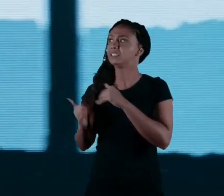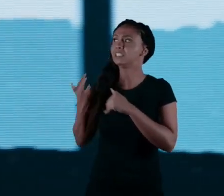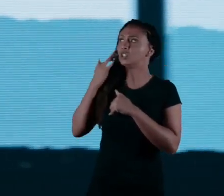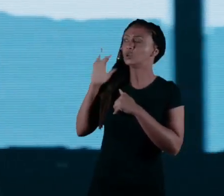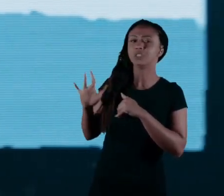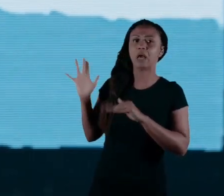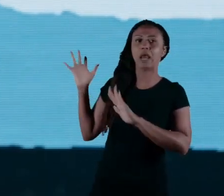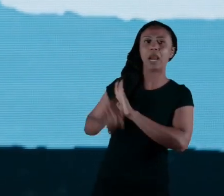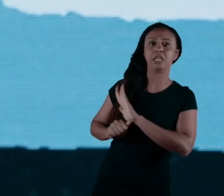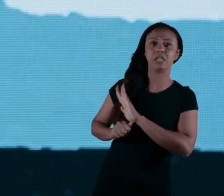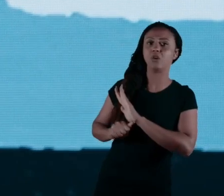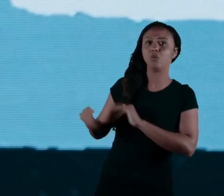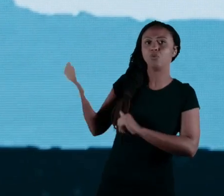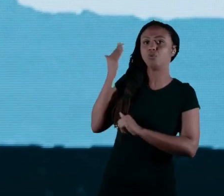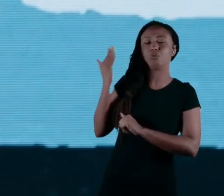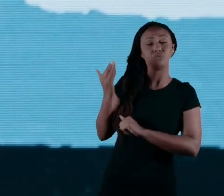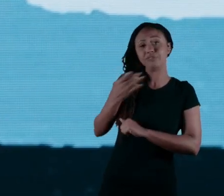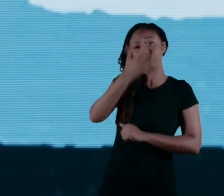um ladrão.